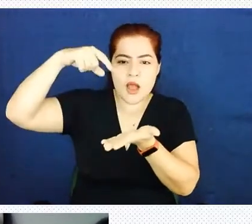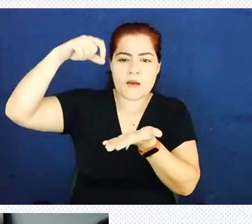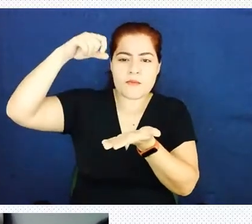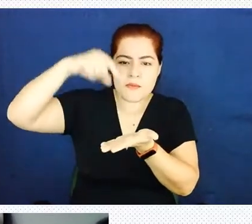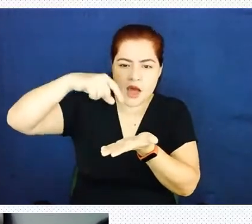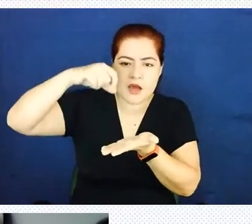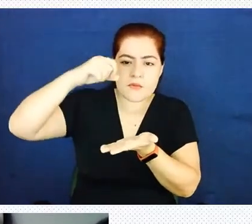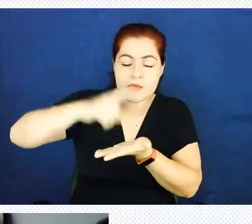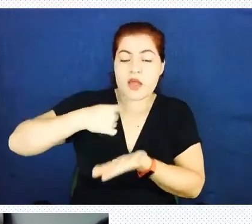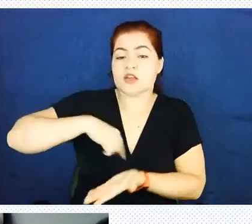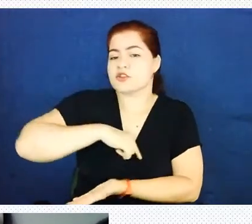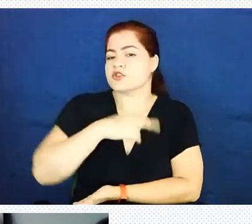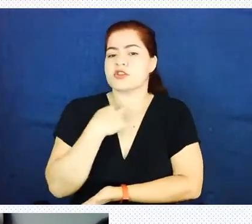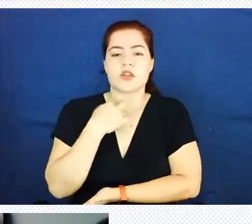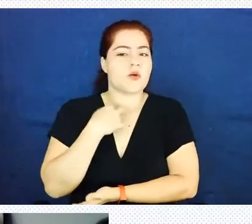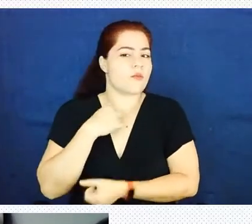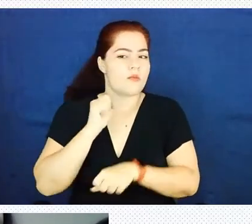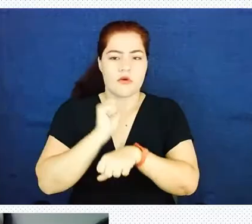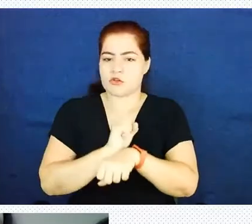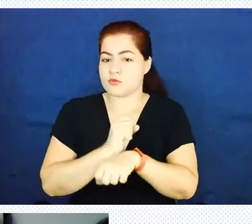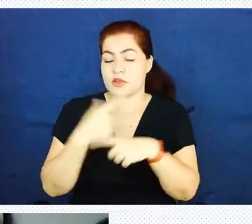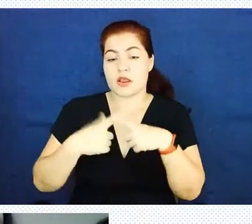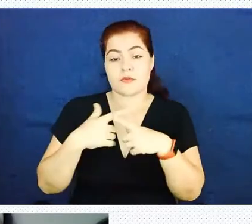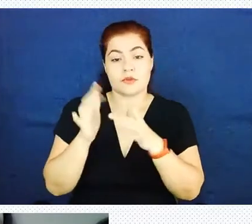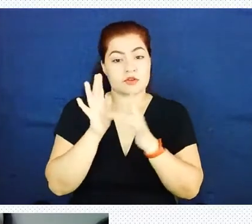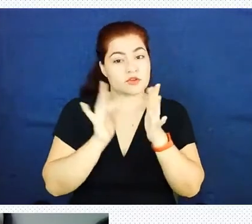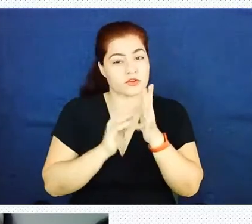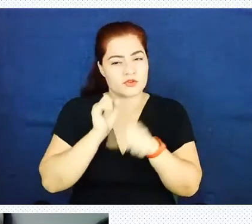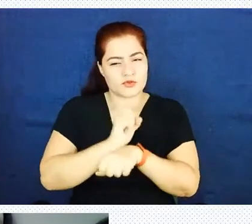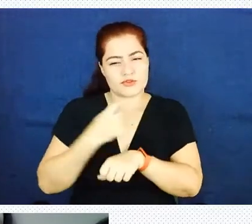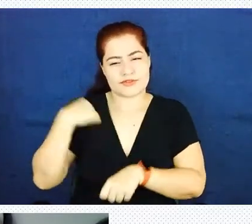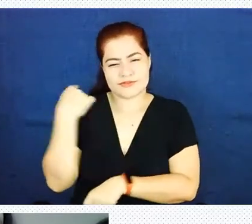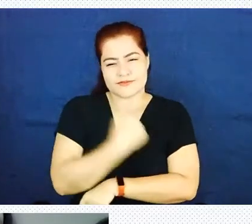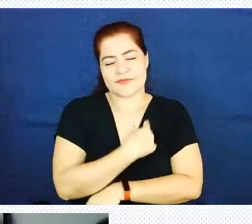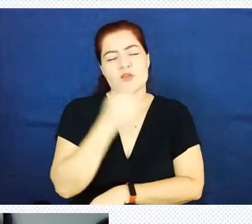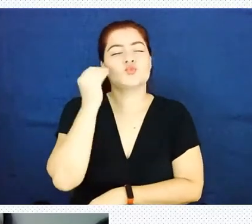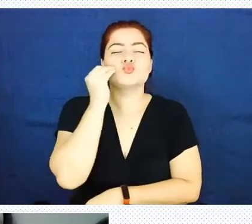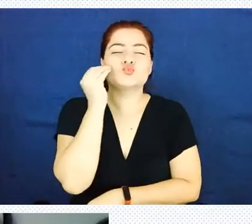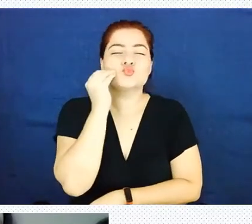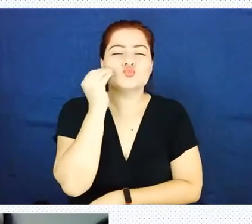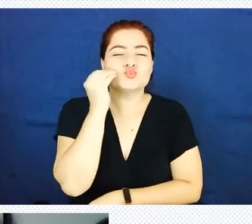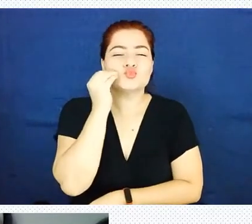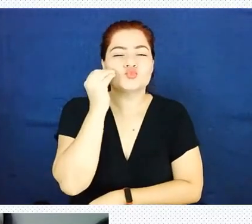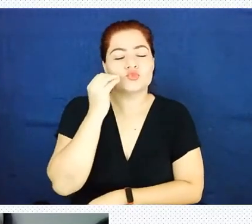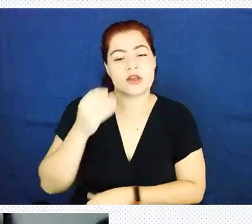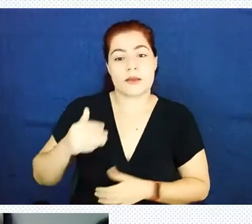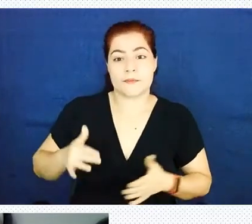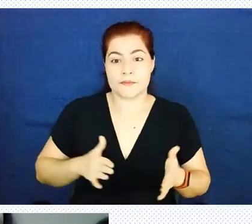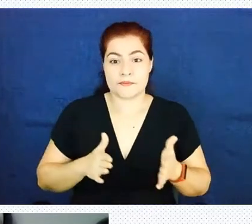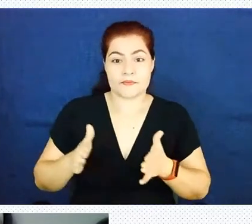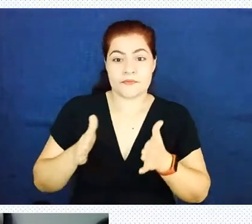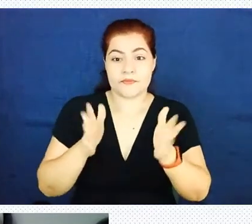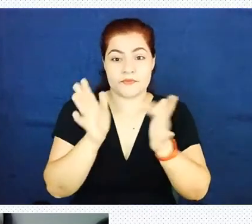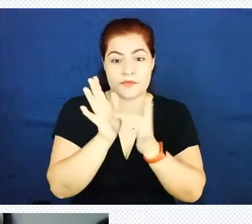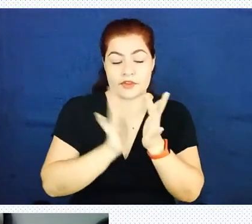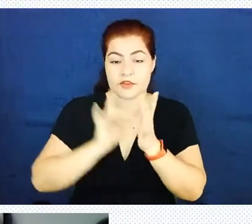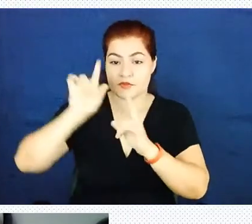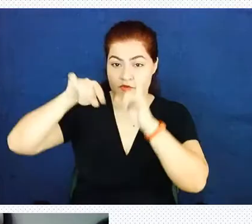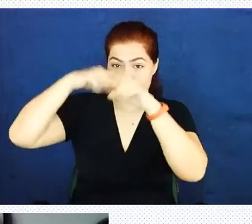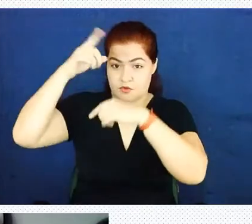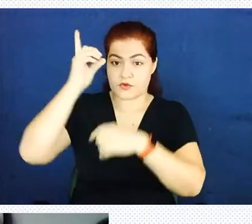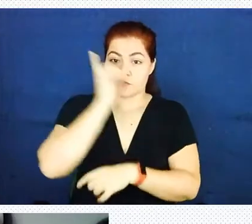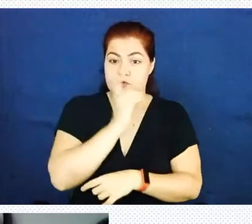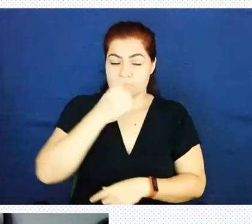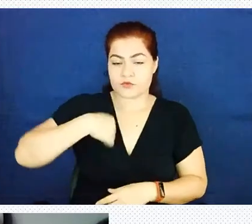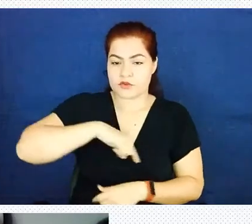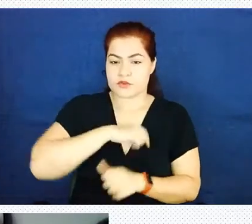podemos parar, porque Jesus nos aguarda. Um beijinho a todos e pelos caminhos de Jesus, no próximo domingo,